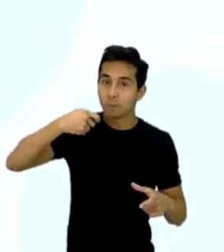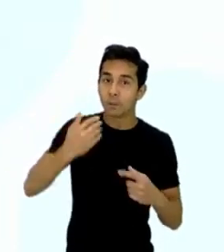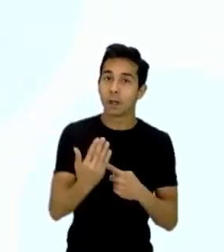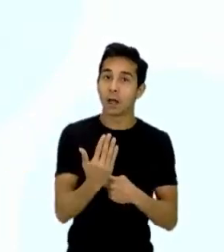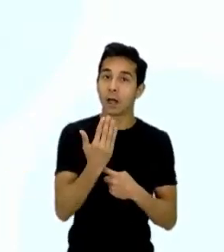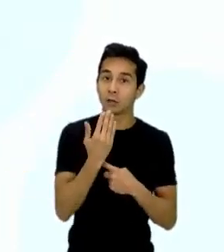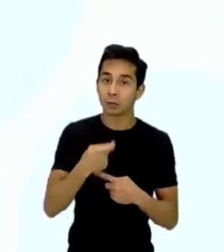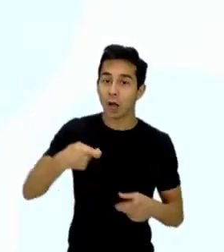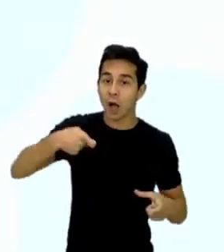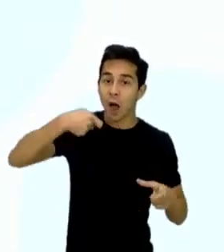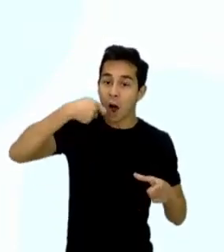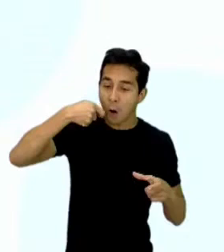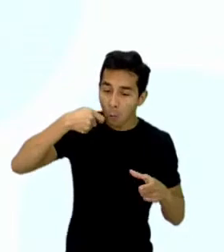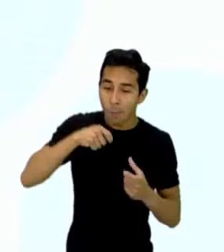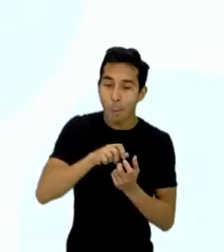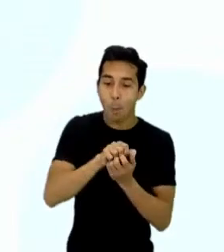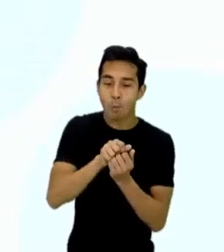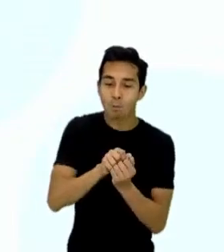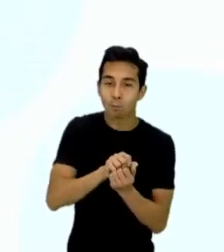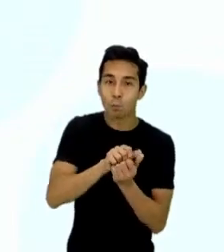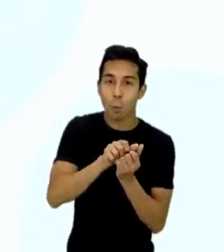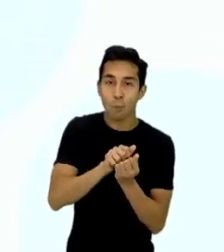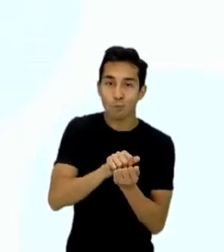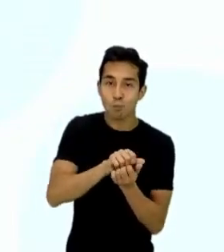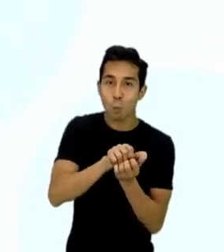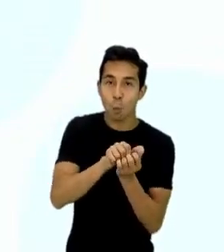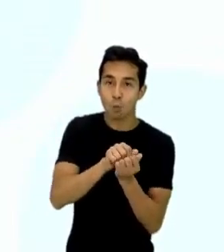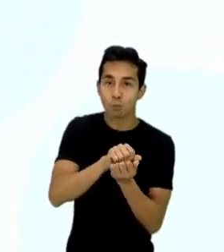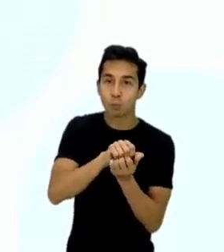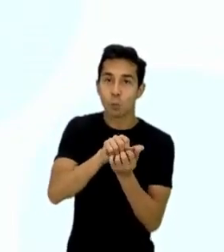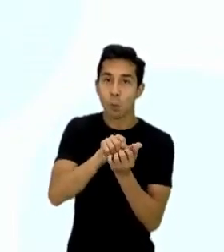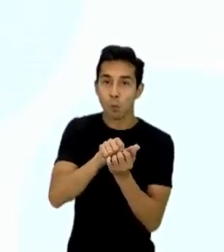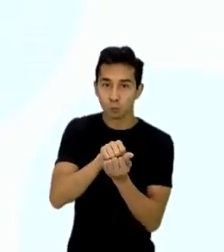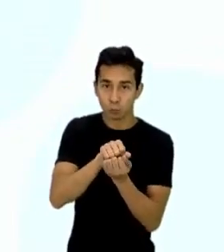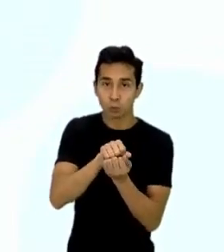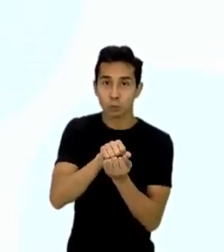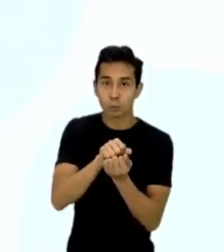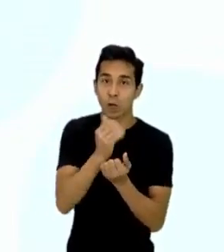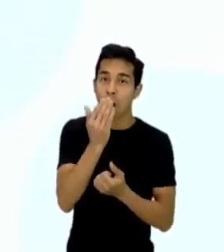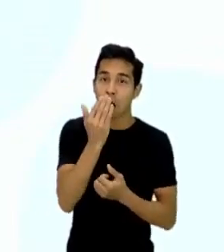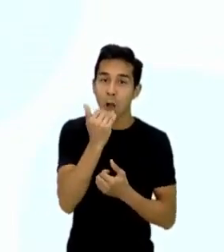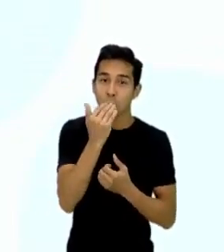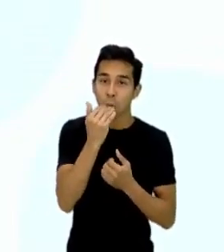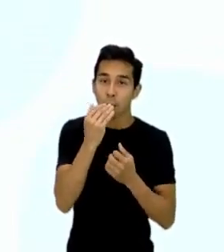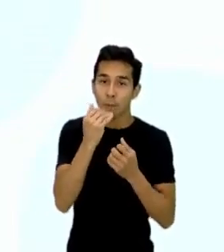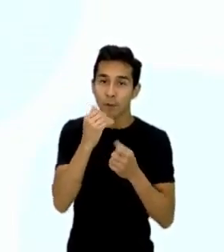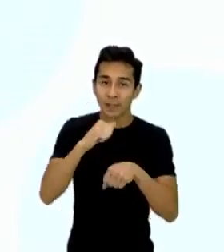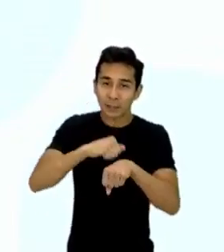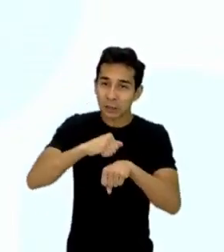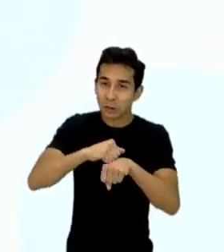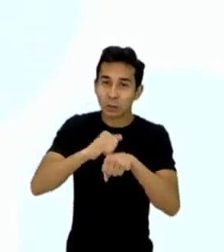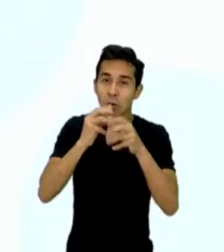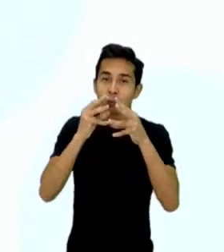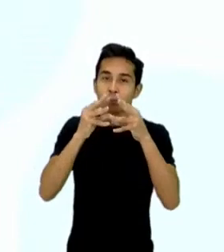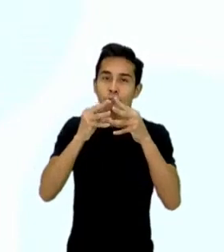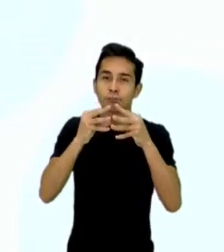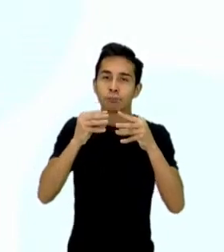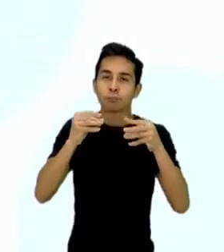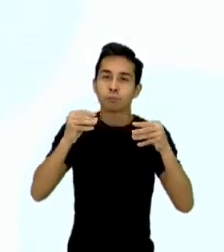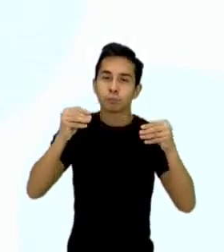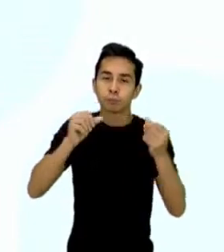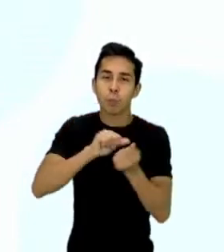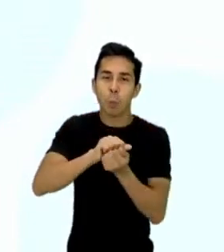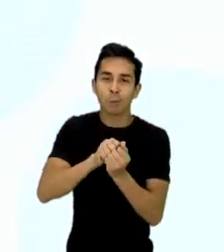da mastigação para fazer com que esse alimento ele fique bem triturado, ele